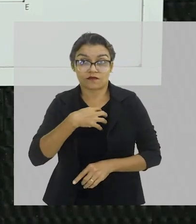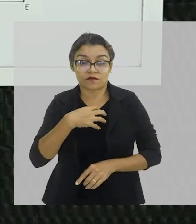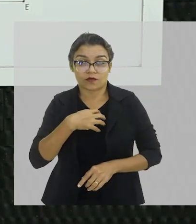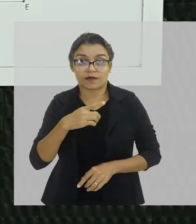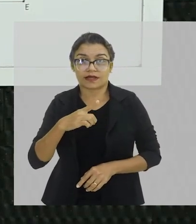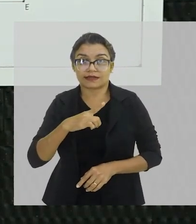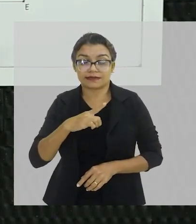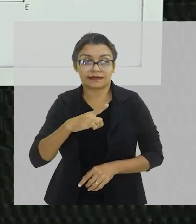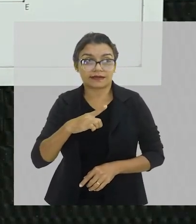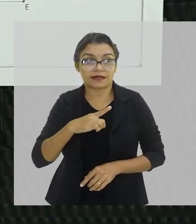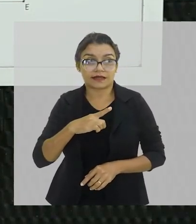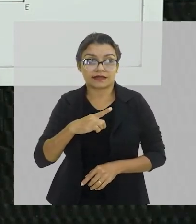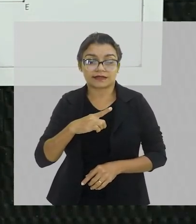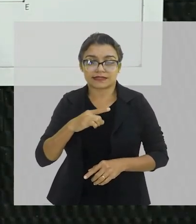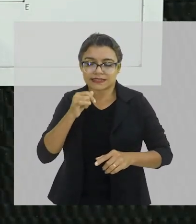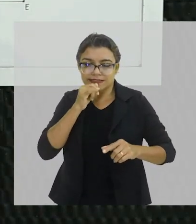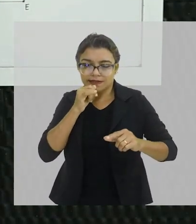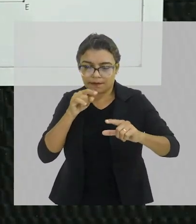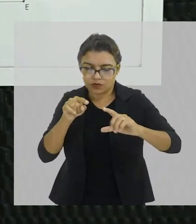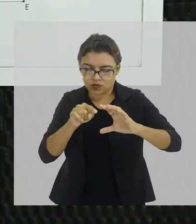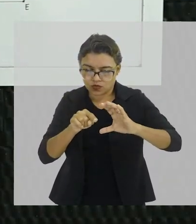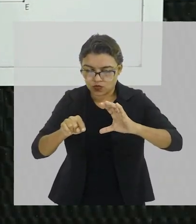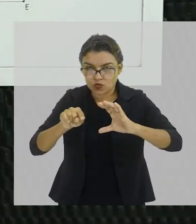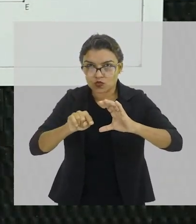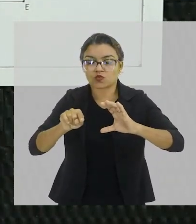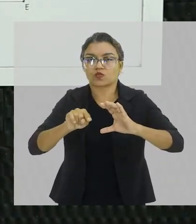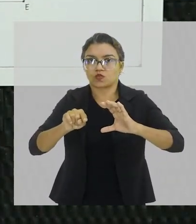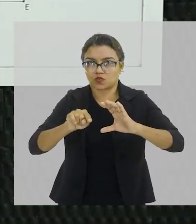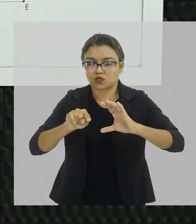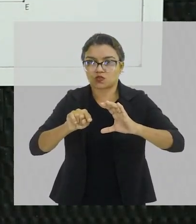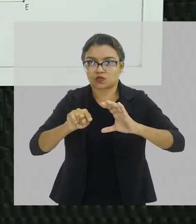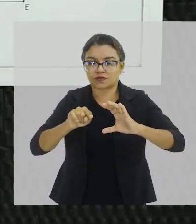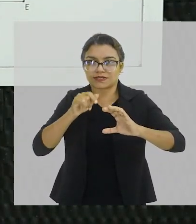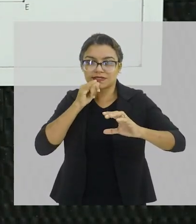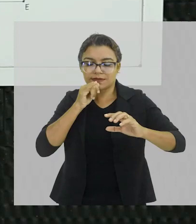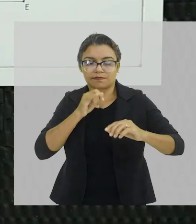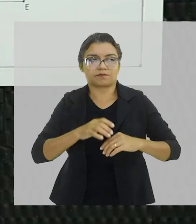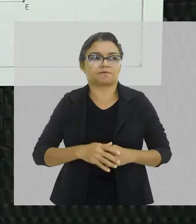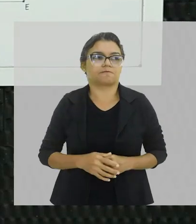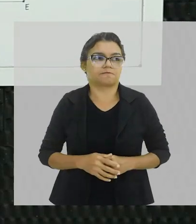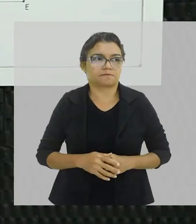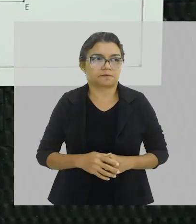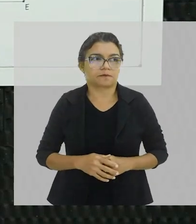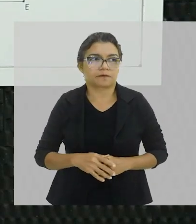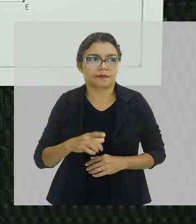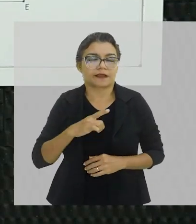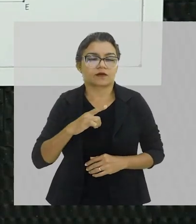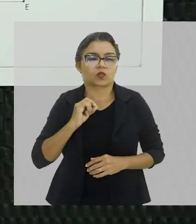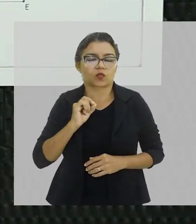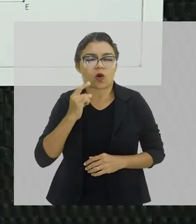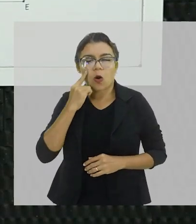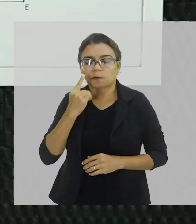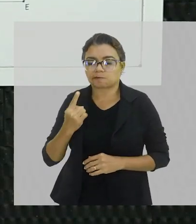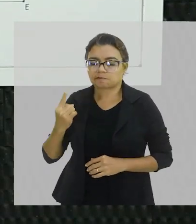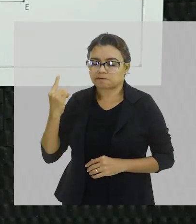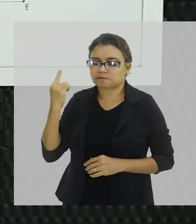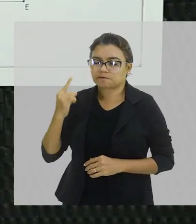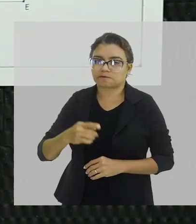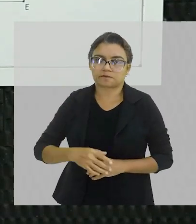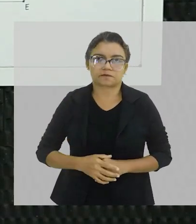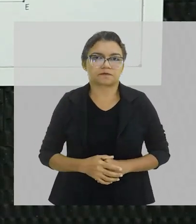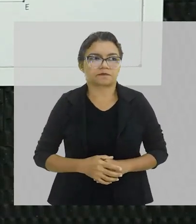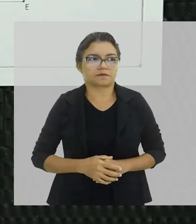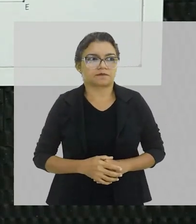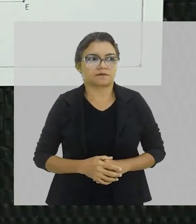centro, né? Quer dizer que as figuras estão encaixadas. Tá? Então veja bem, se eu formar aqui,